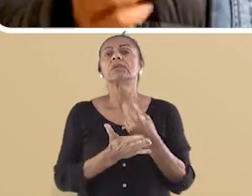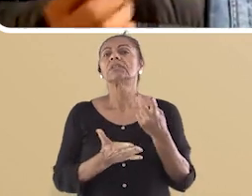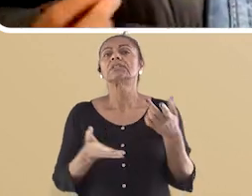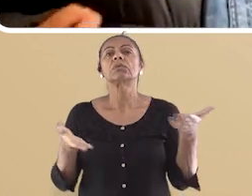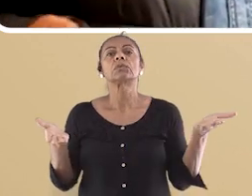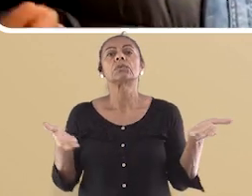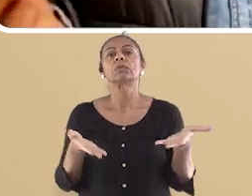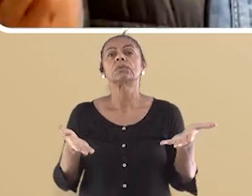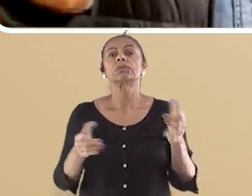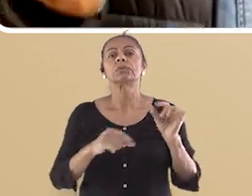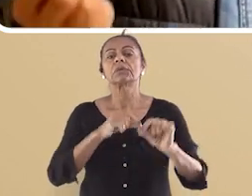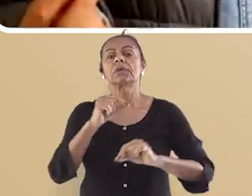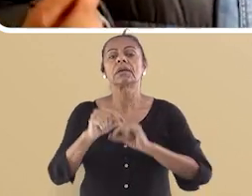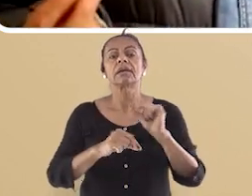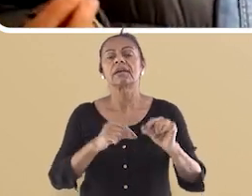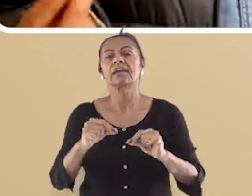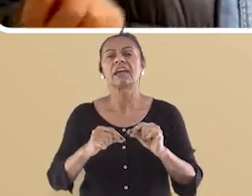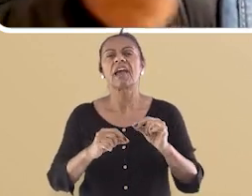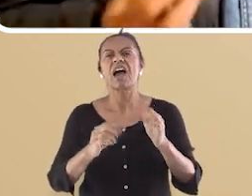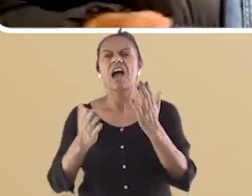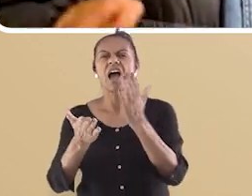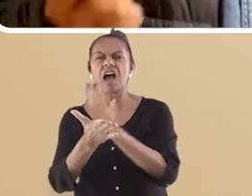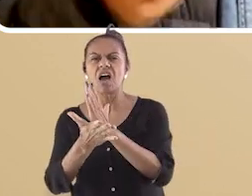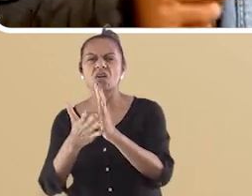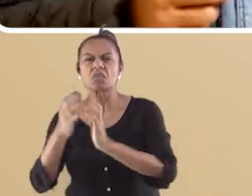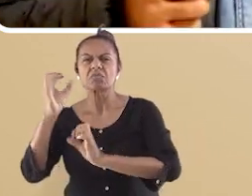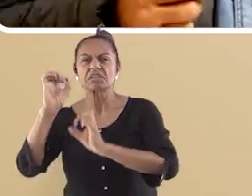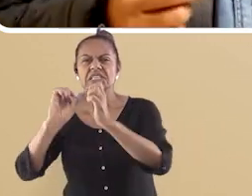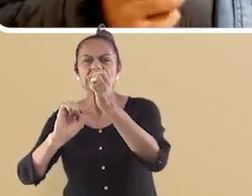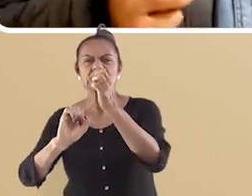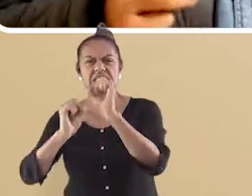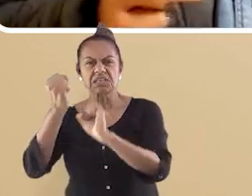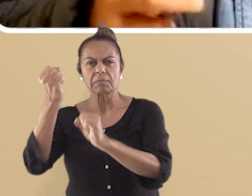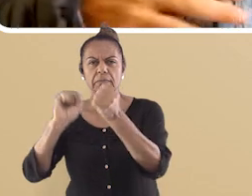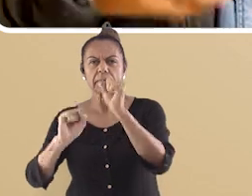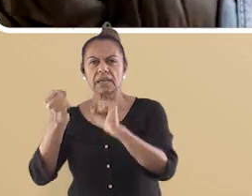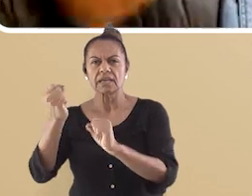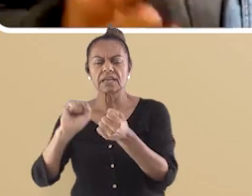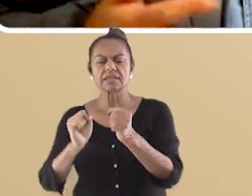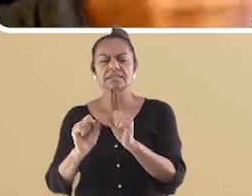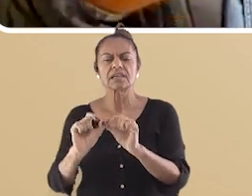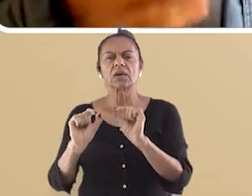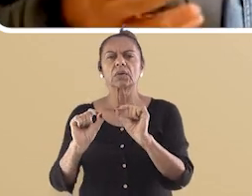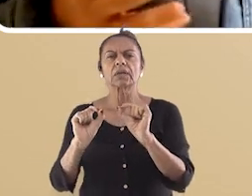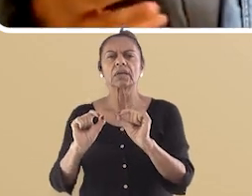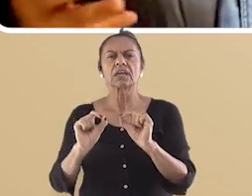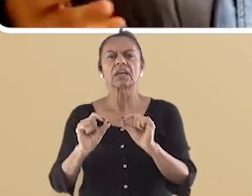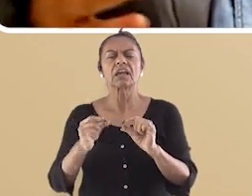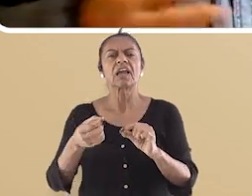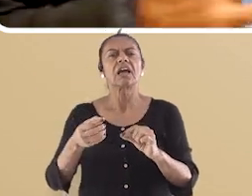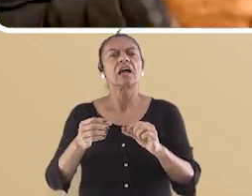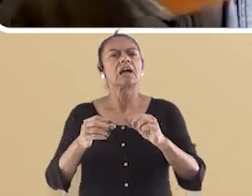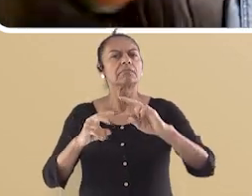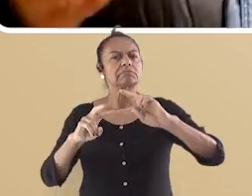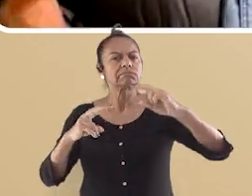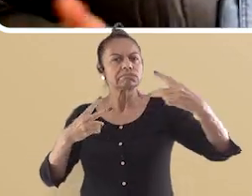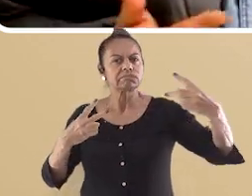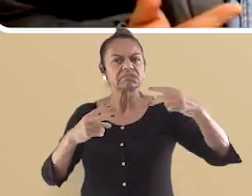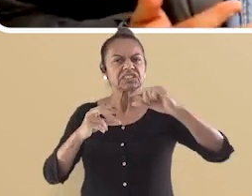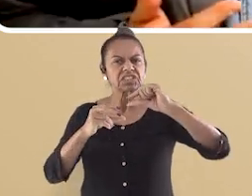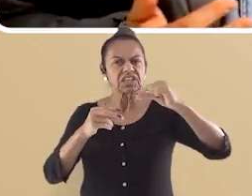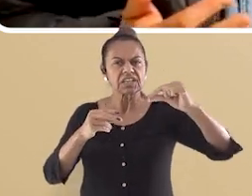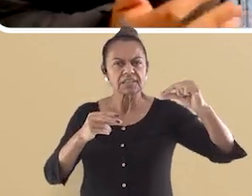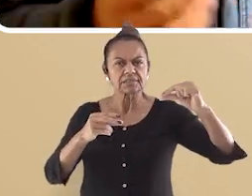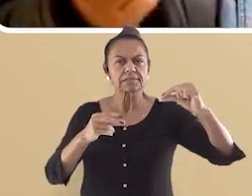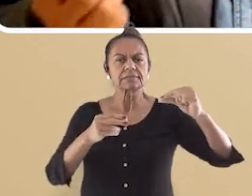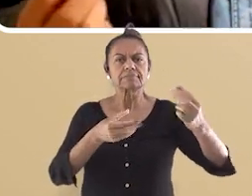descobriram maneiras de introduzir genes de outros seres nas plantas para que elas expressem outras características além daquelas associadas aos 30 mil